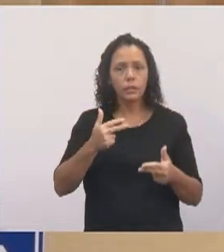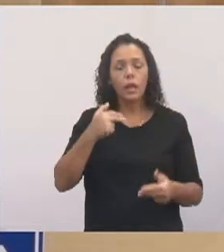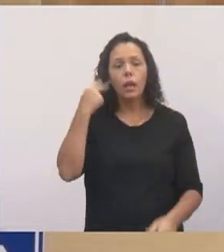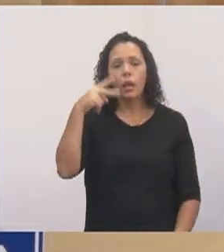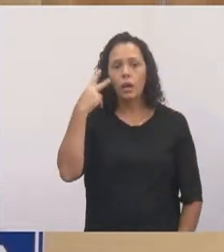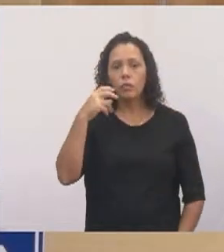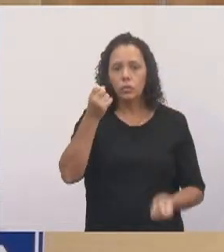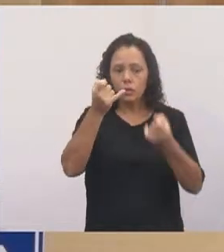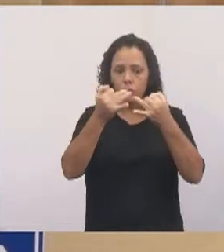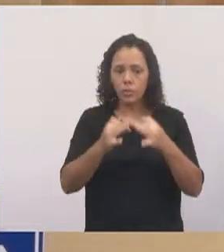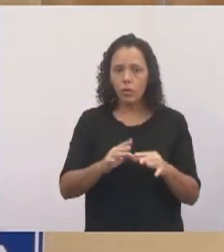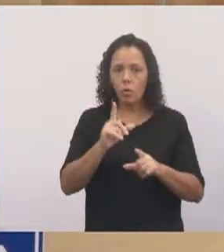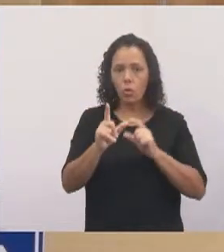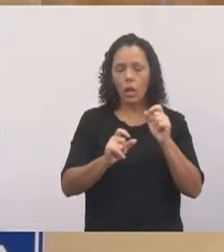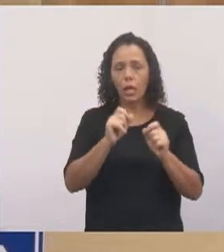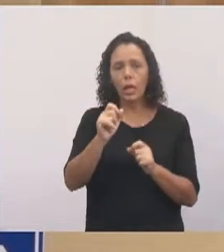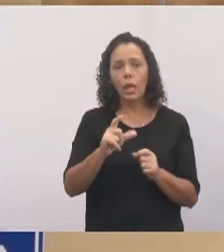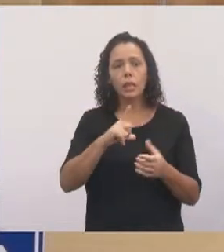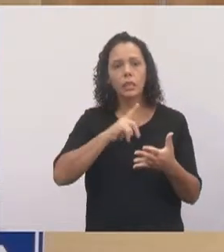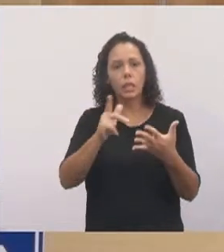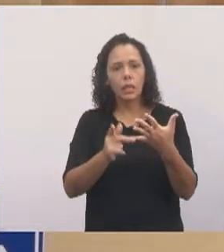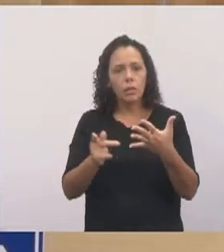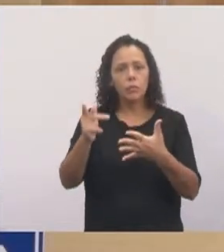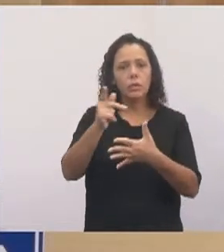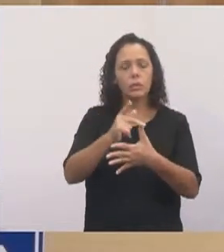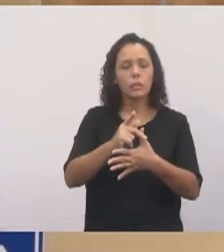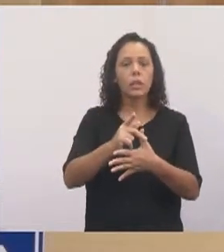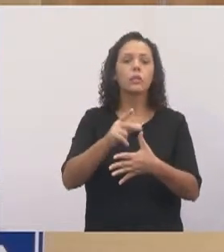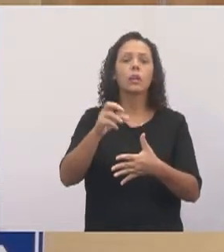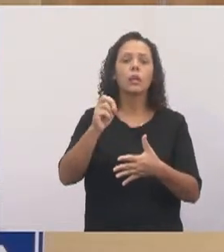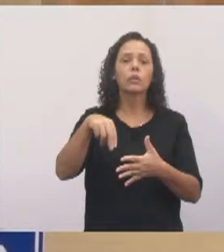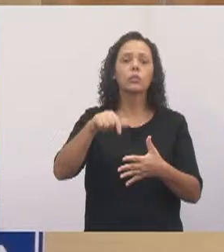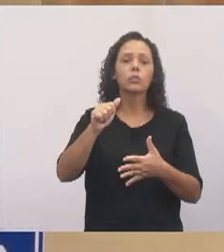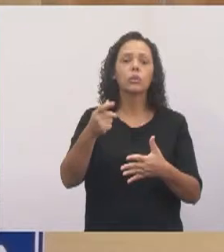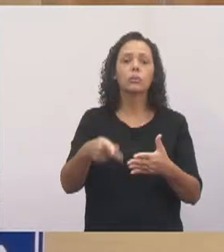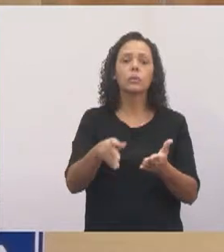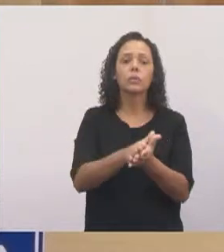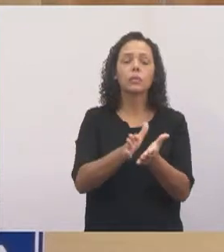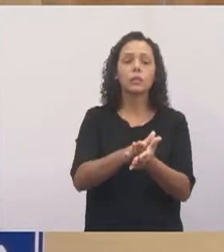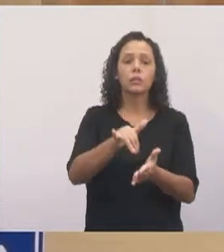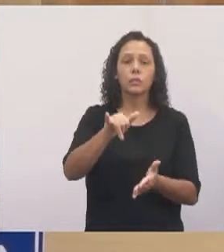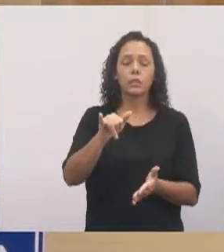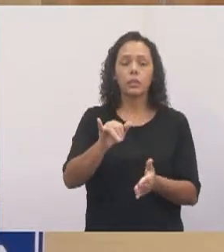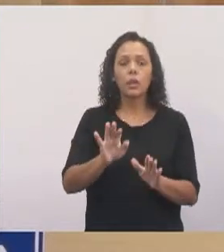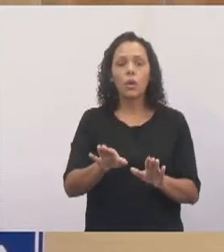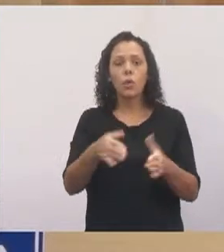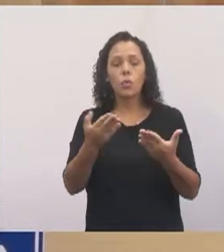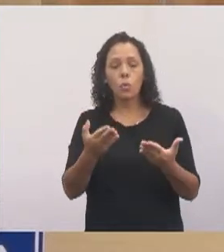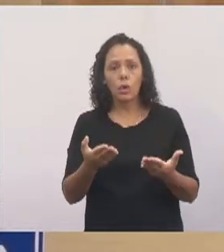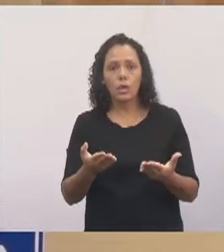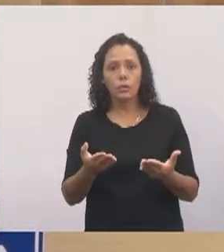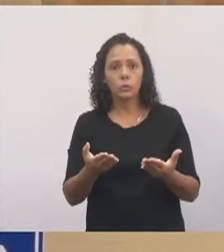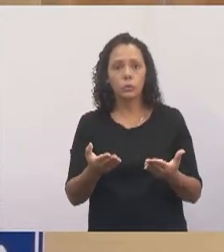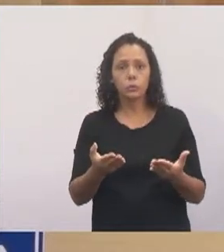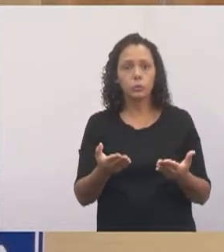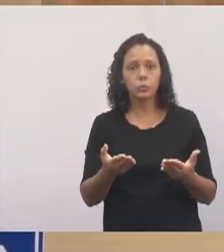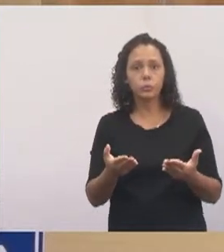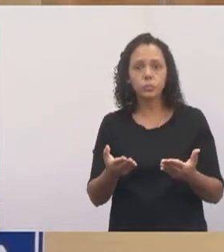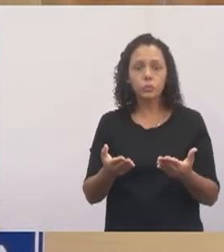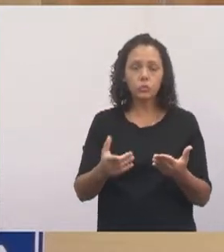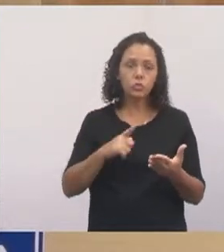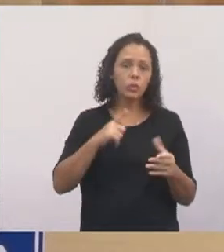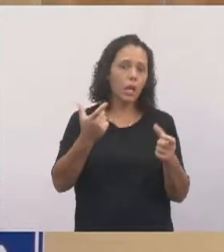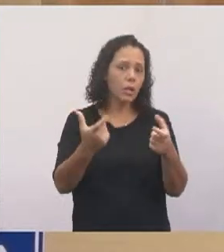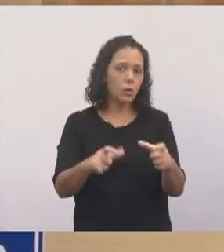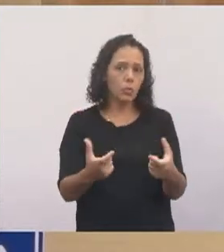coloca: estabelecendo prioridade às entidades registradas no município, quando da disponibilização de